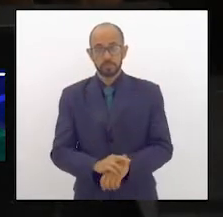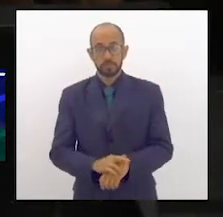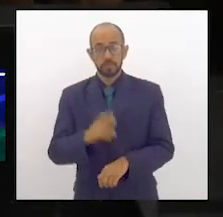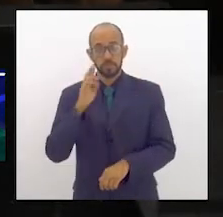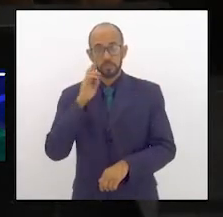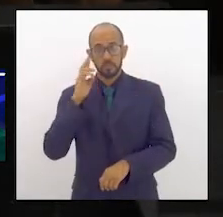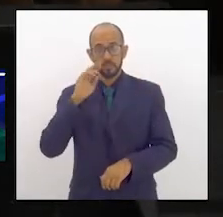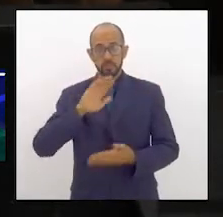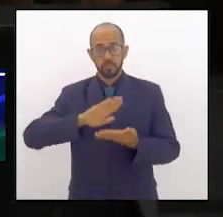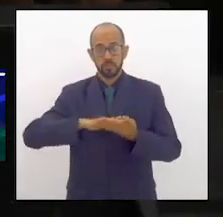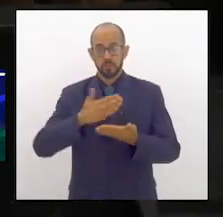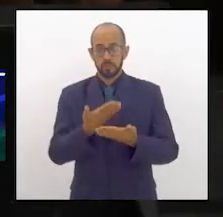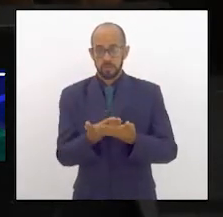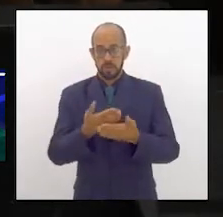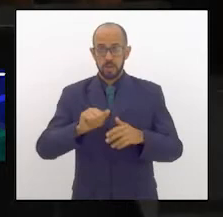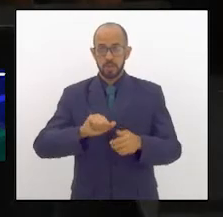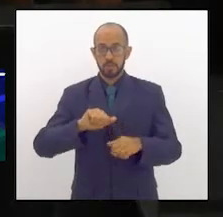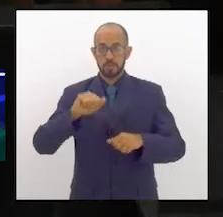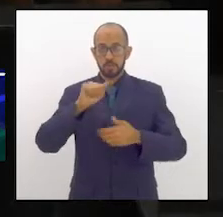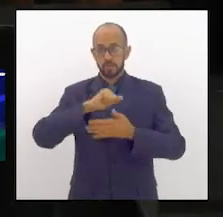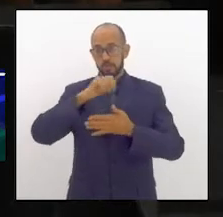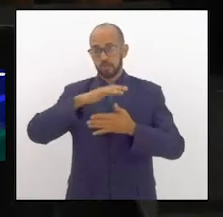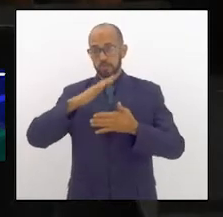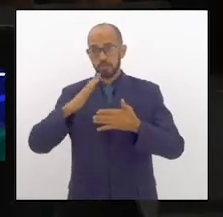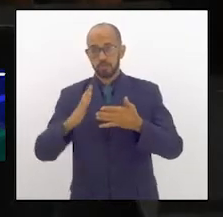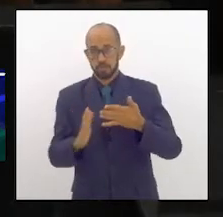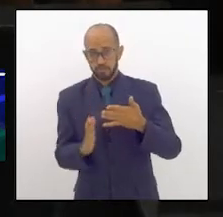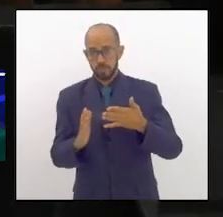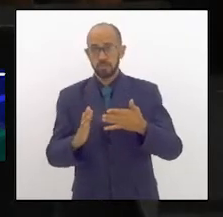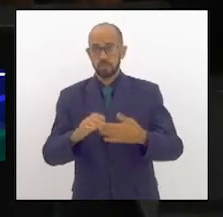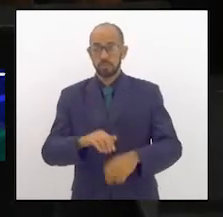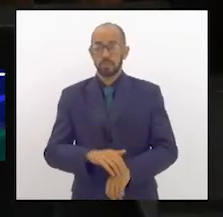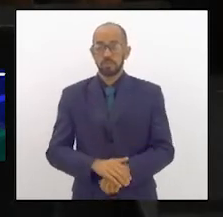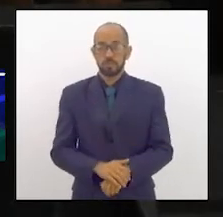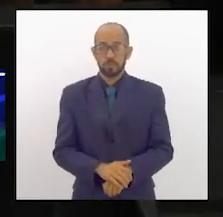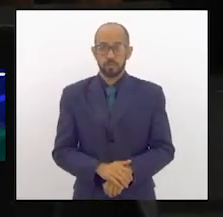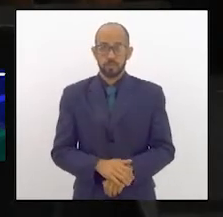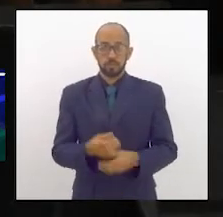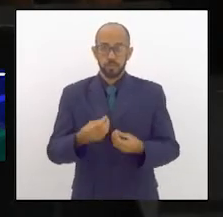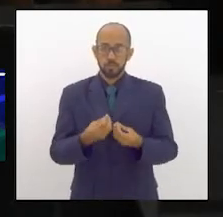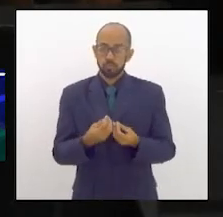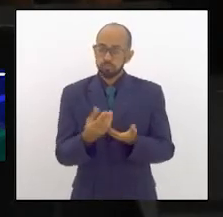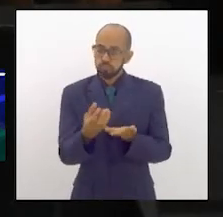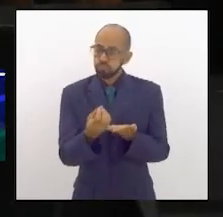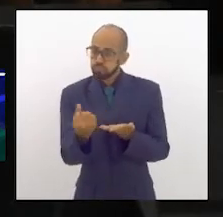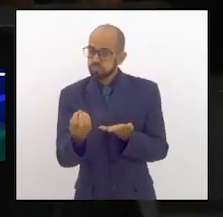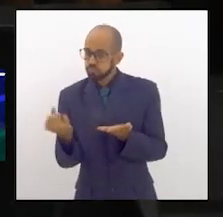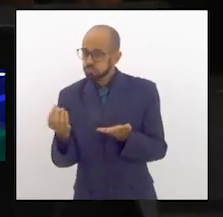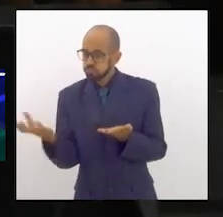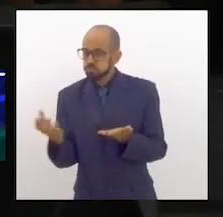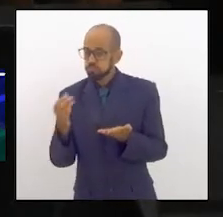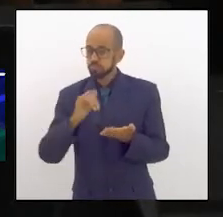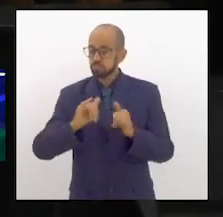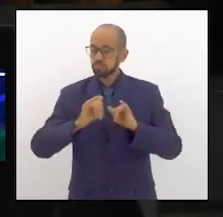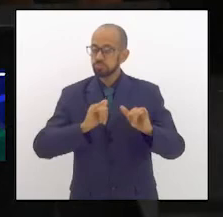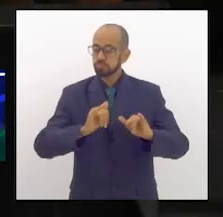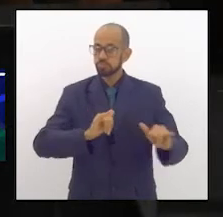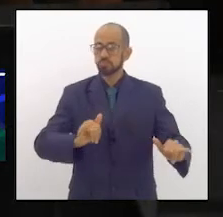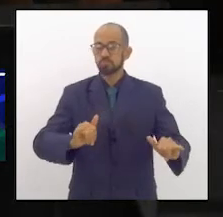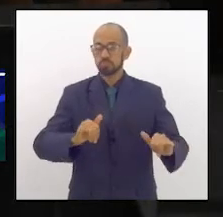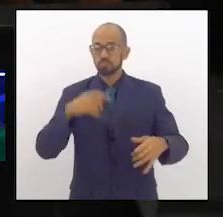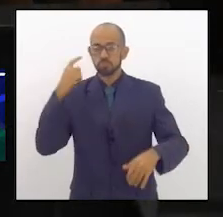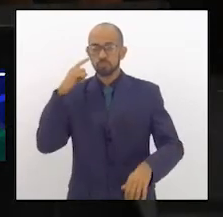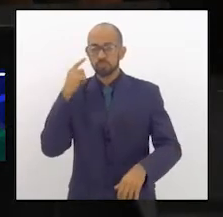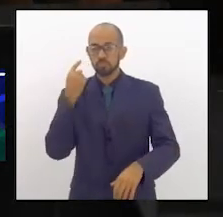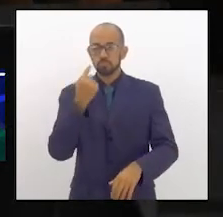senhor intérprete da linguagem de libras que leva nossa voz aos